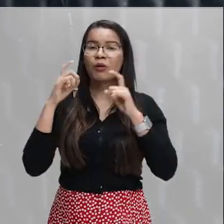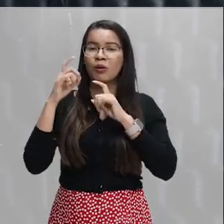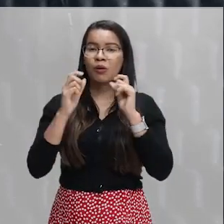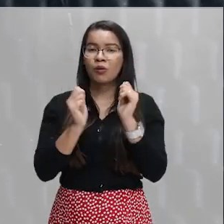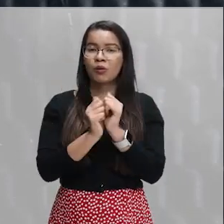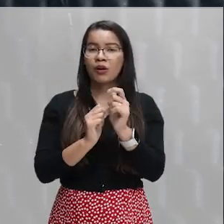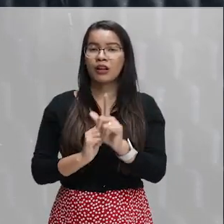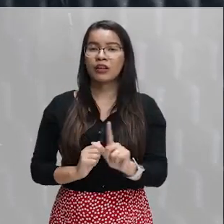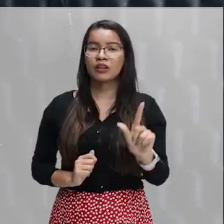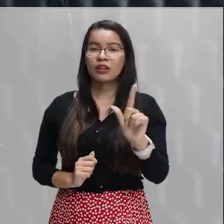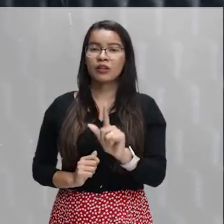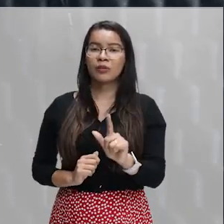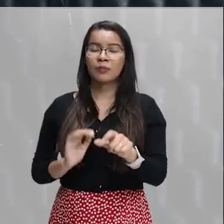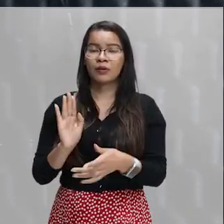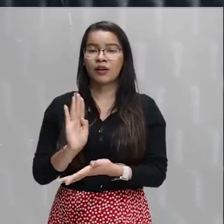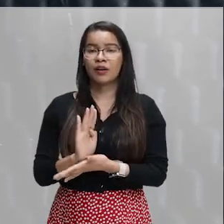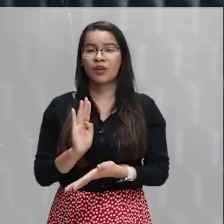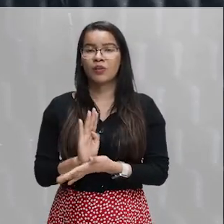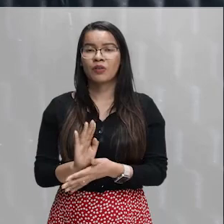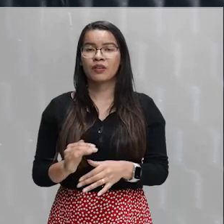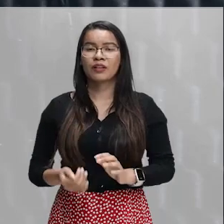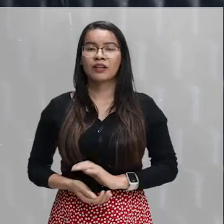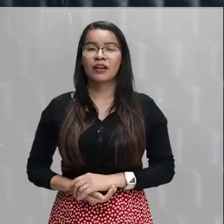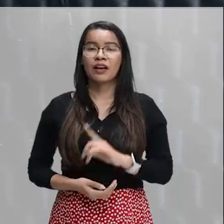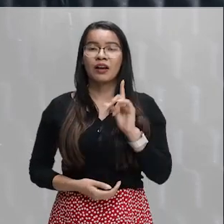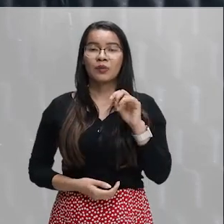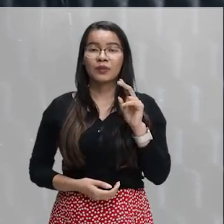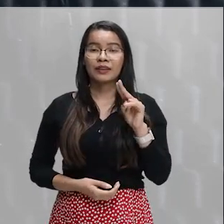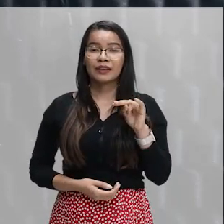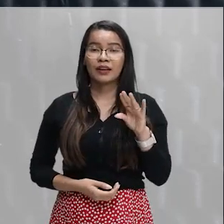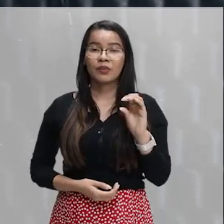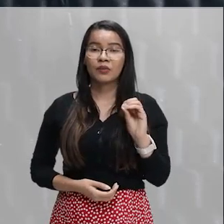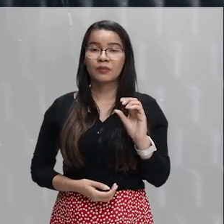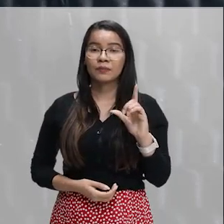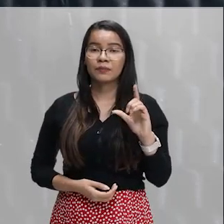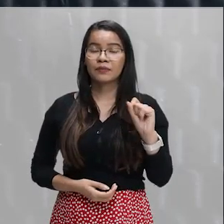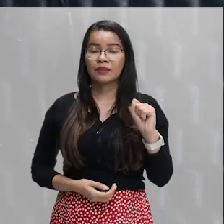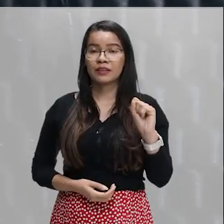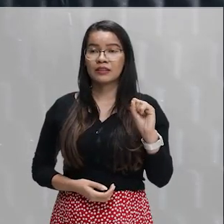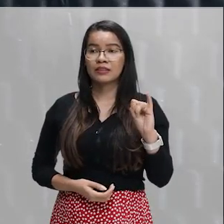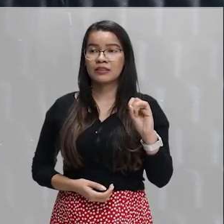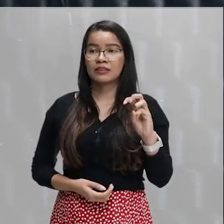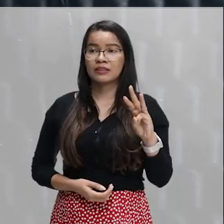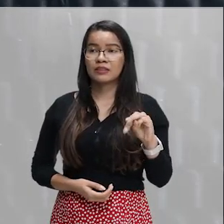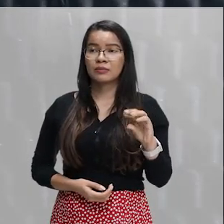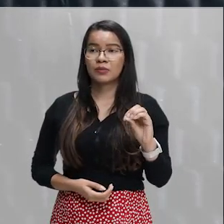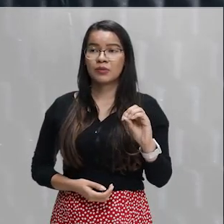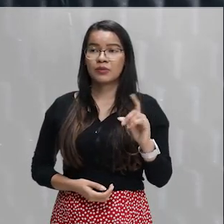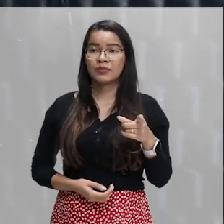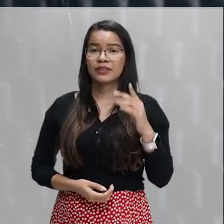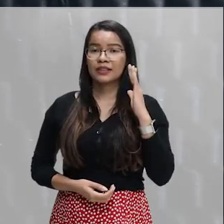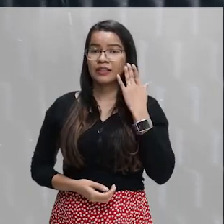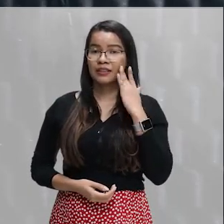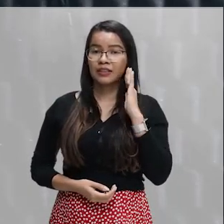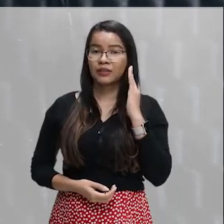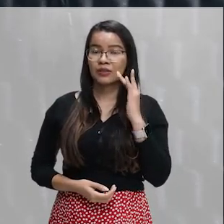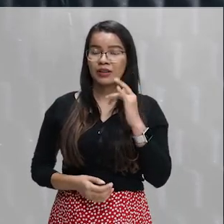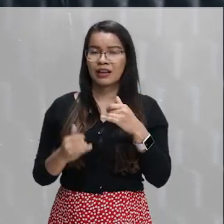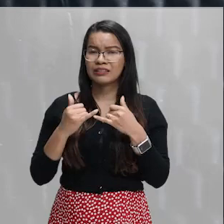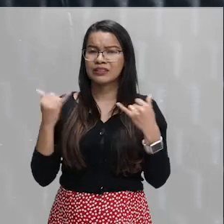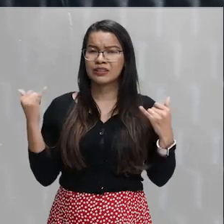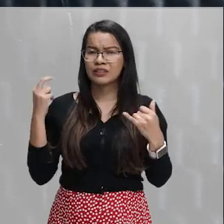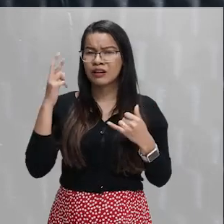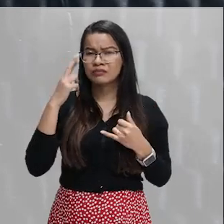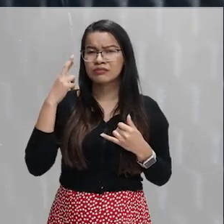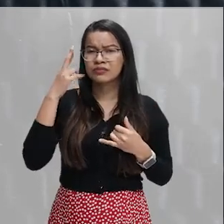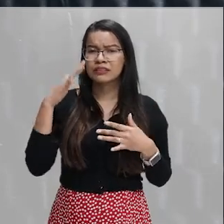com a literatura barroca seria o neoclassicismo. É isso? Está entendendo aí a linha de raciocínio?